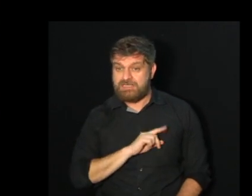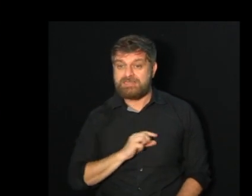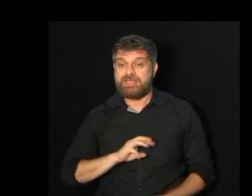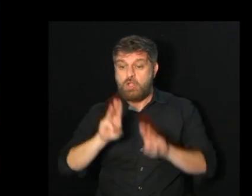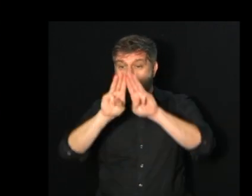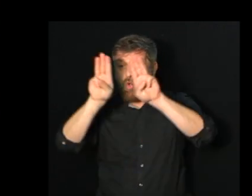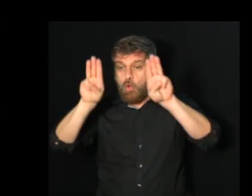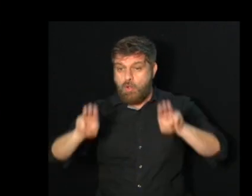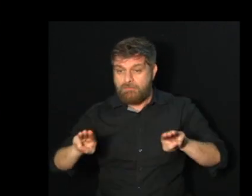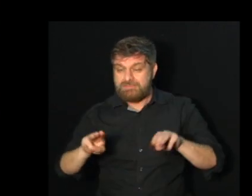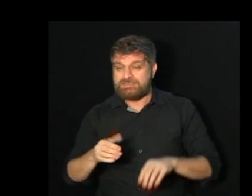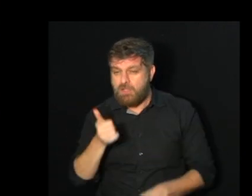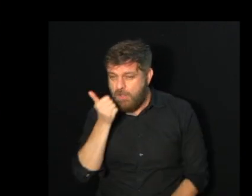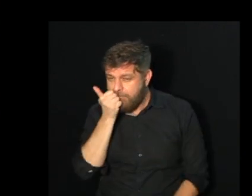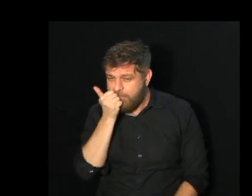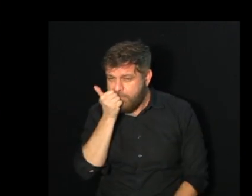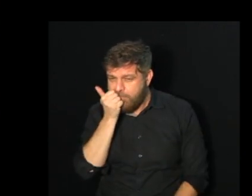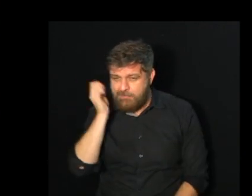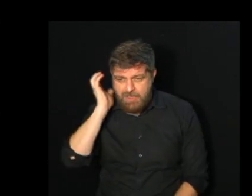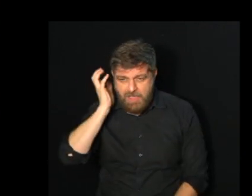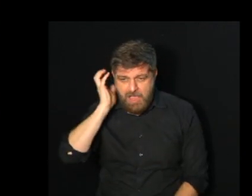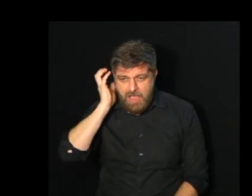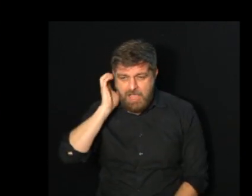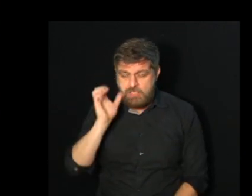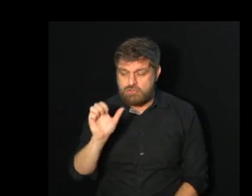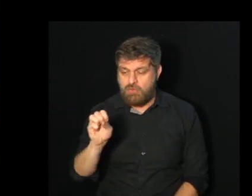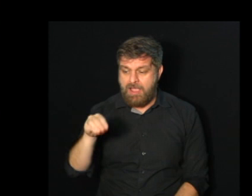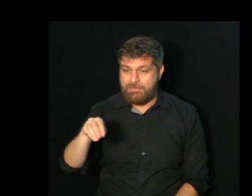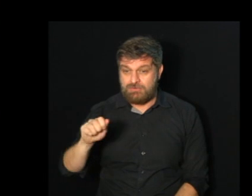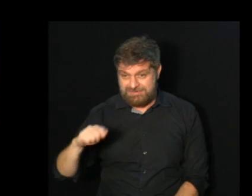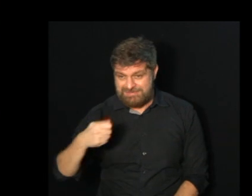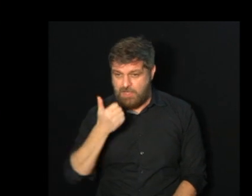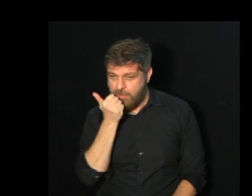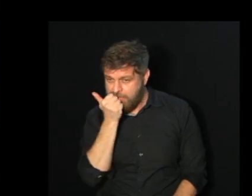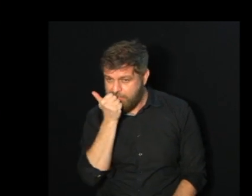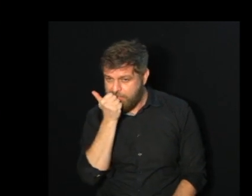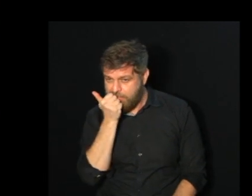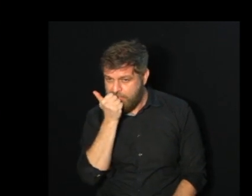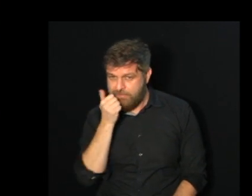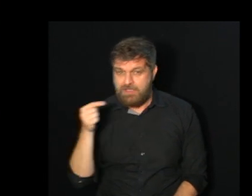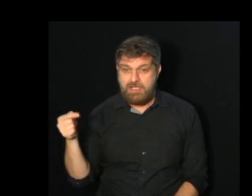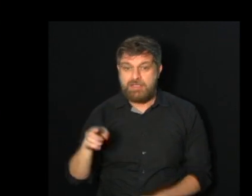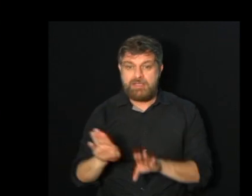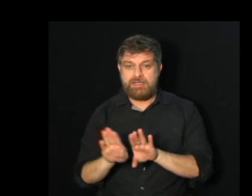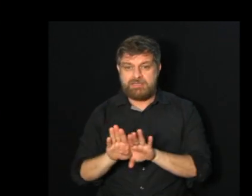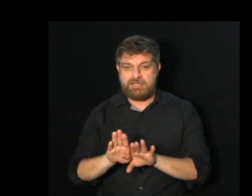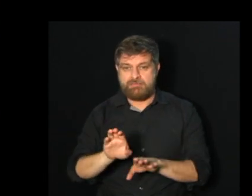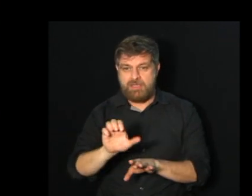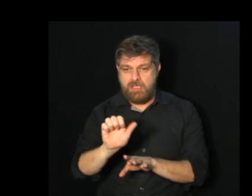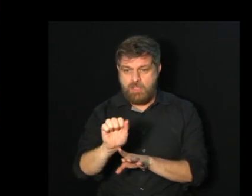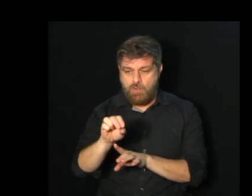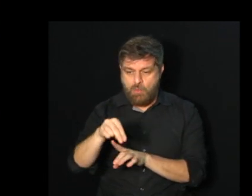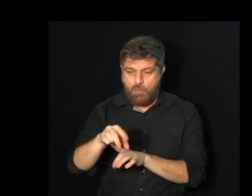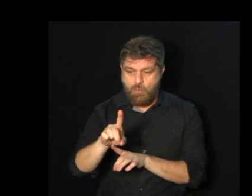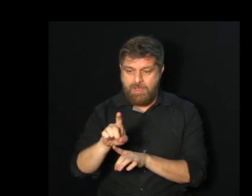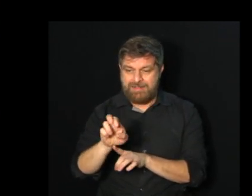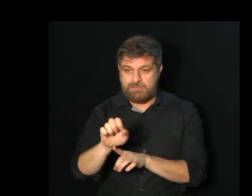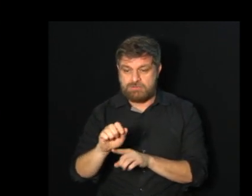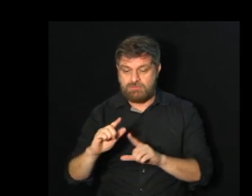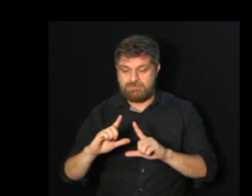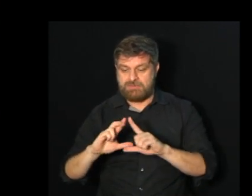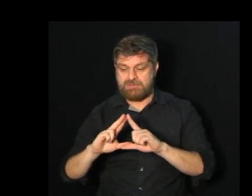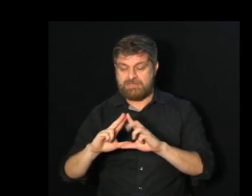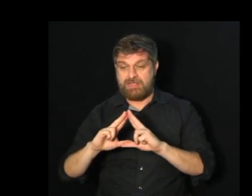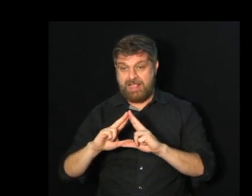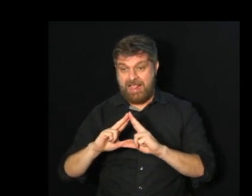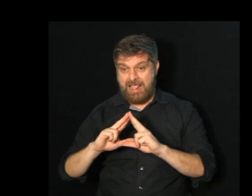rádios lá de rádio amador, comercial. E, ultimamente, o Anderson Cunha, que é da Leroy Merlin, ou era, hoje do